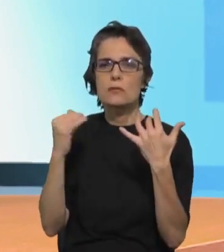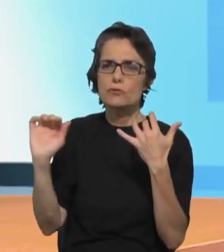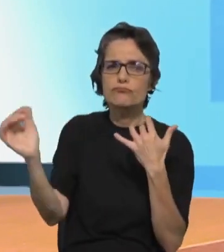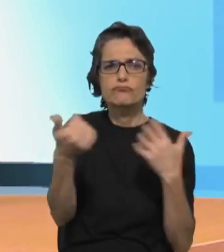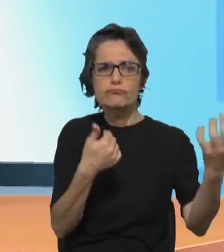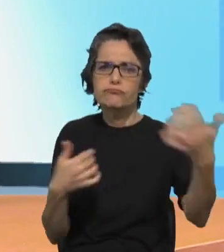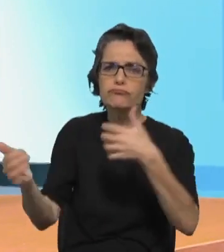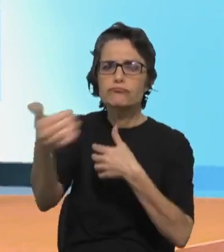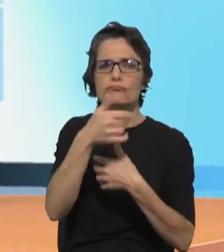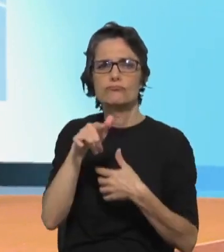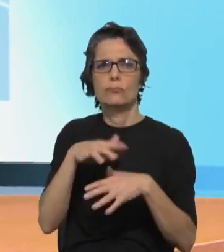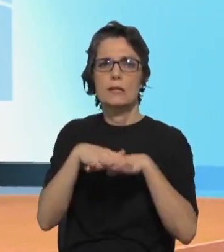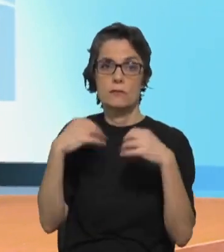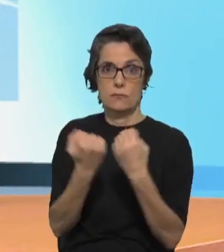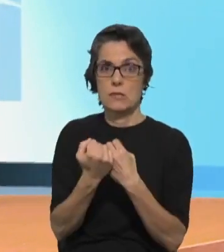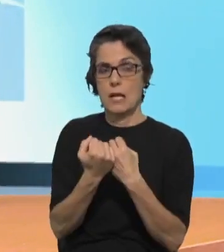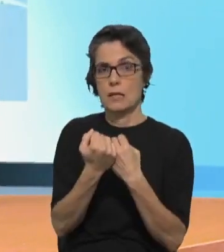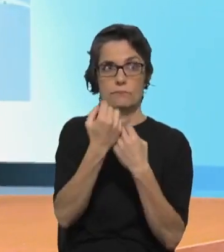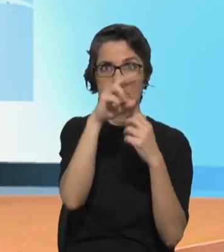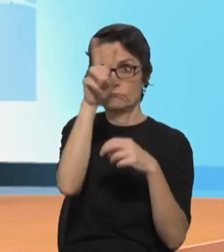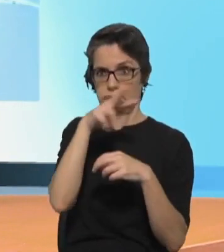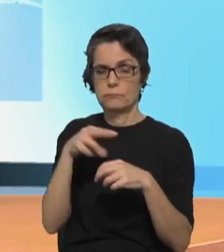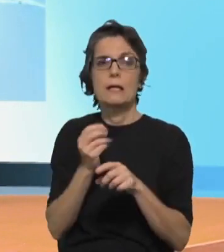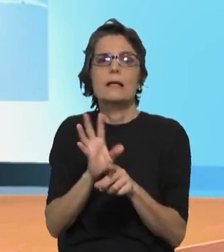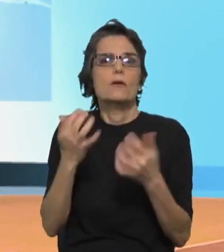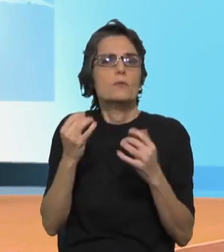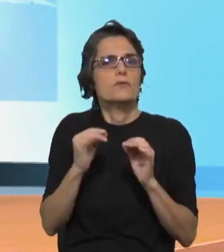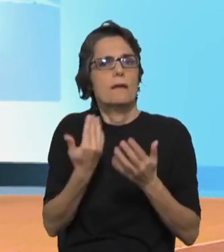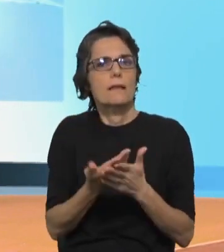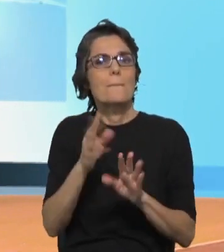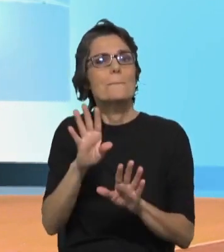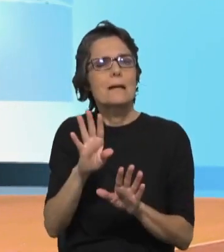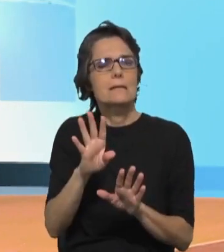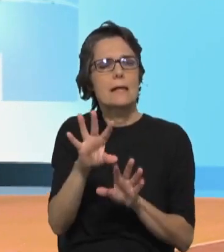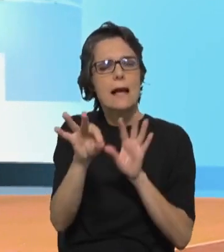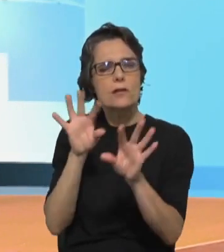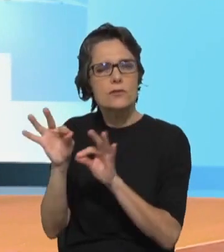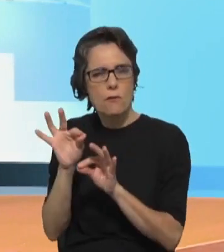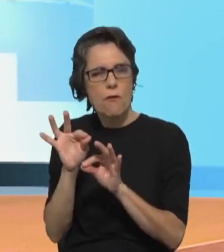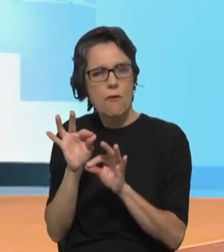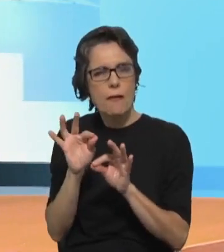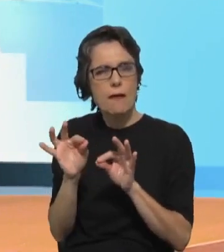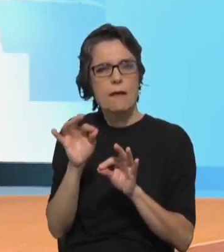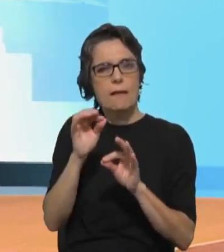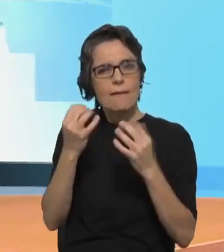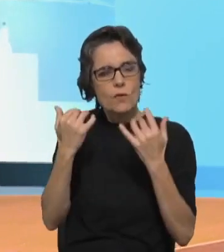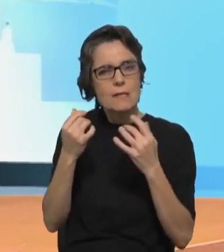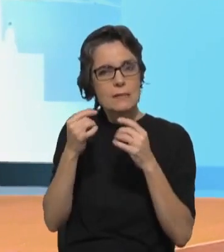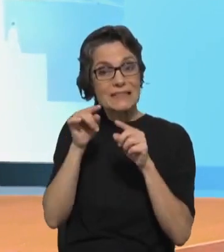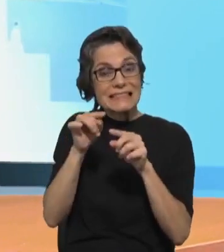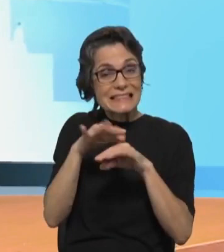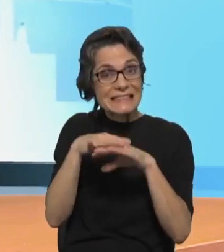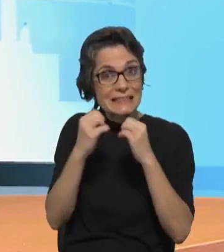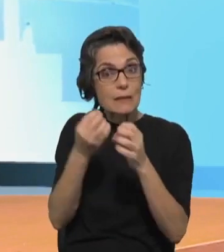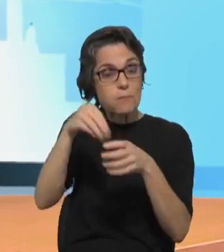vamos chamar assim, através das redes sociais, não deixam de ser notícias, mas os critérios que levam a essa seleção